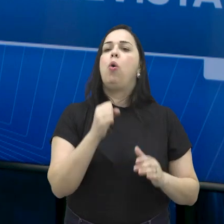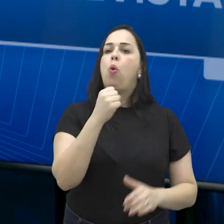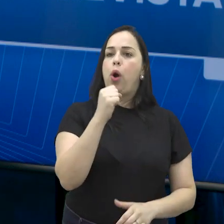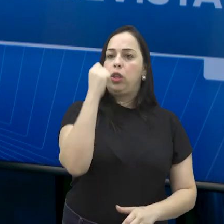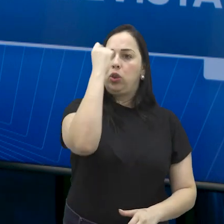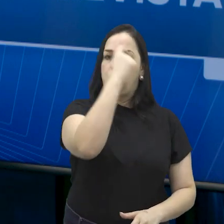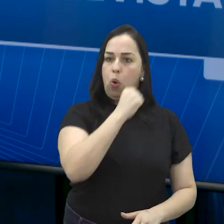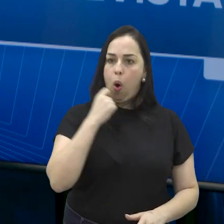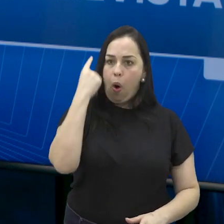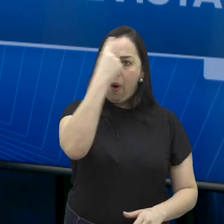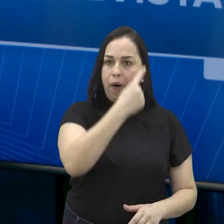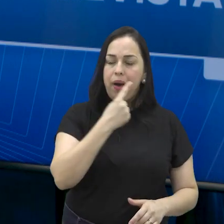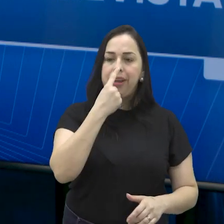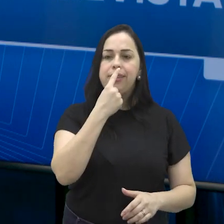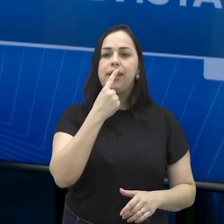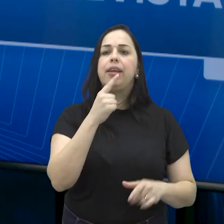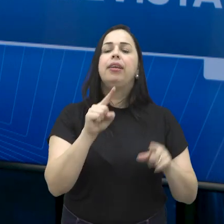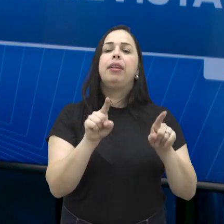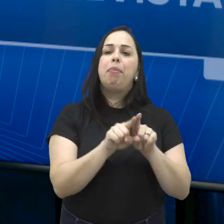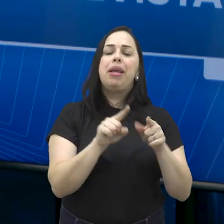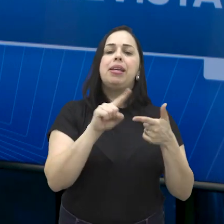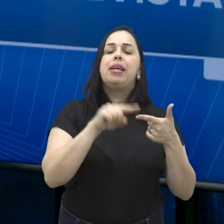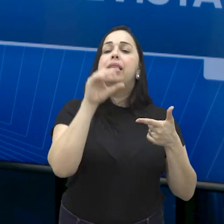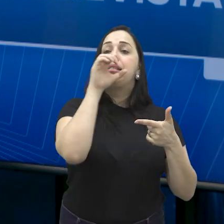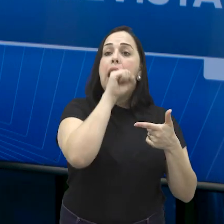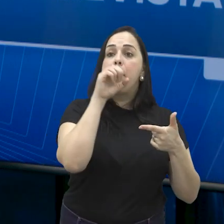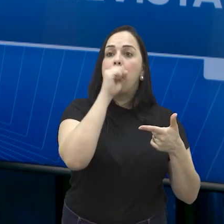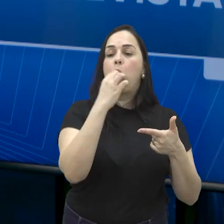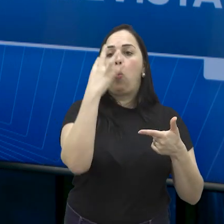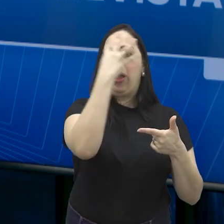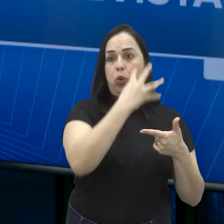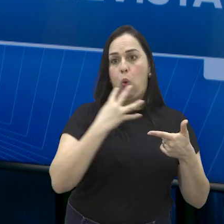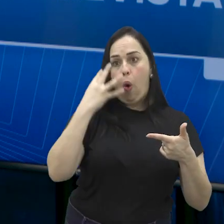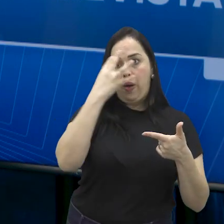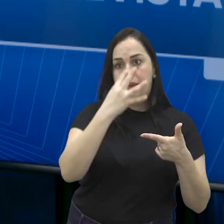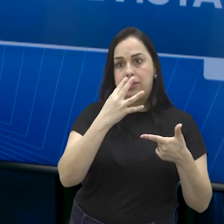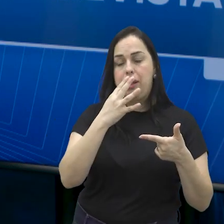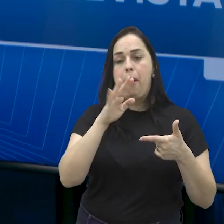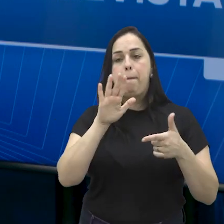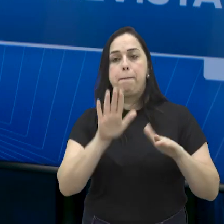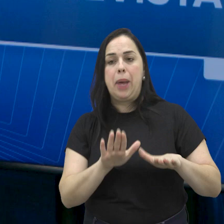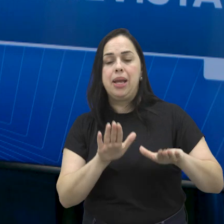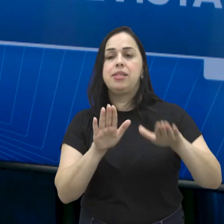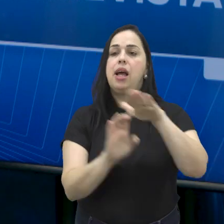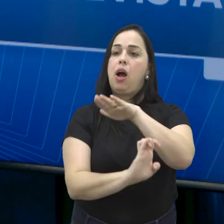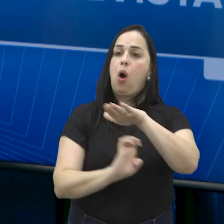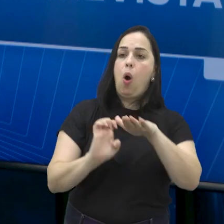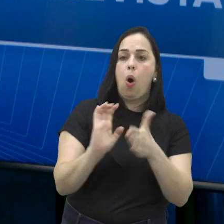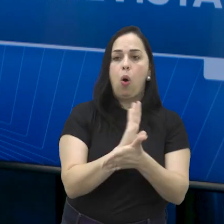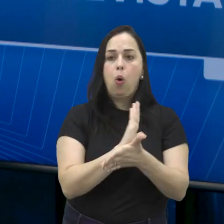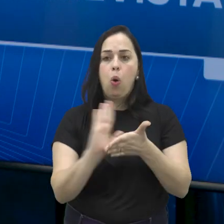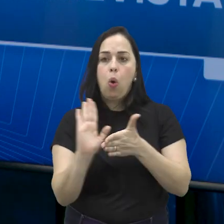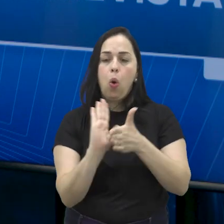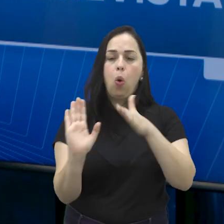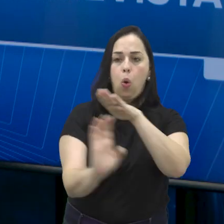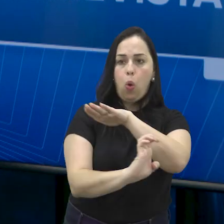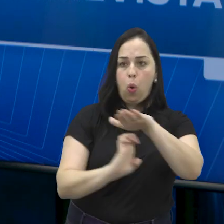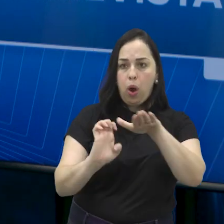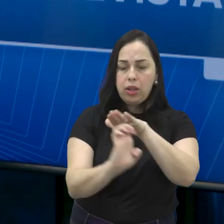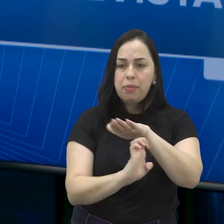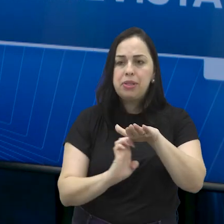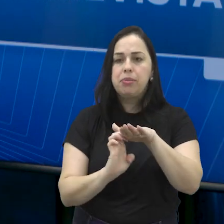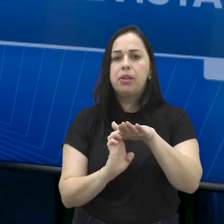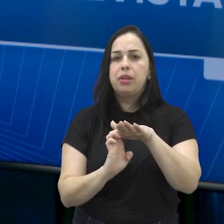segunda a sexta e no sábado ainda trabalha 4 horas. Em algumas empresas, essa jornada que a Constituição fala